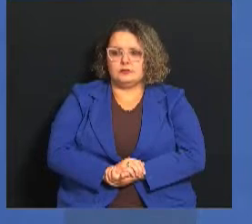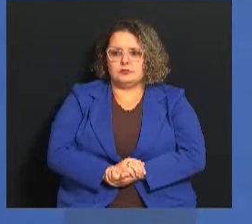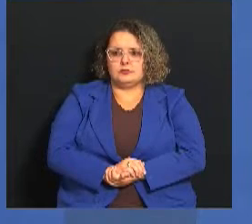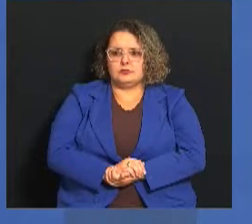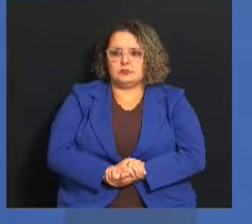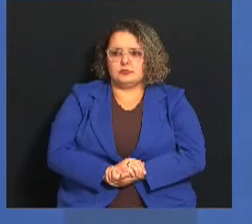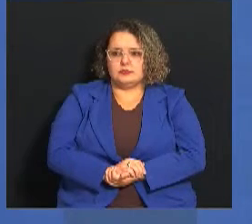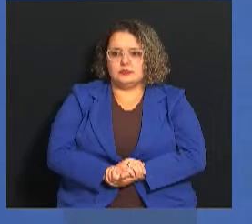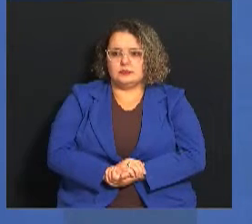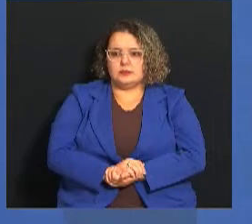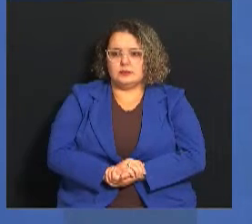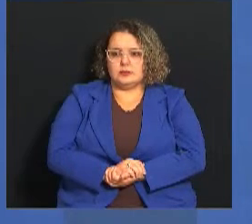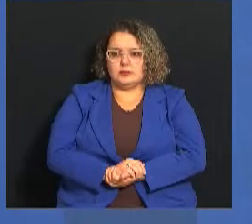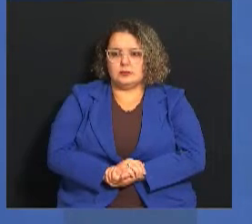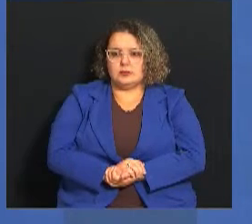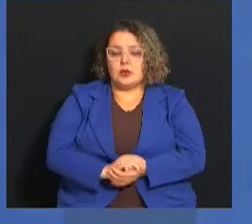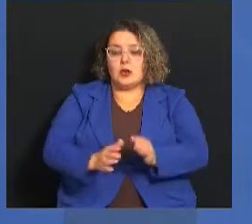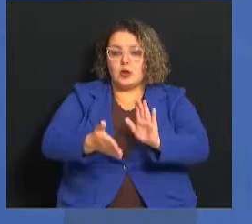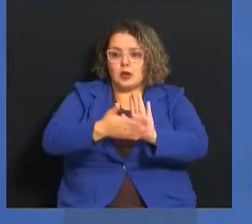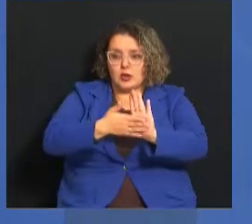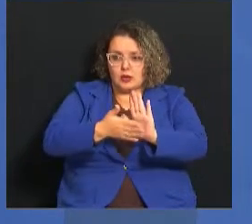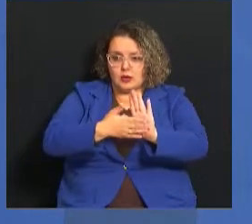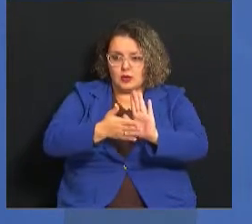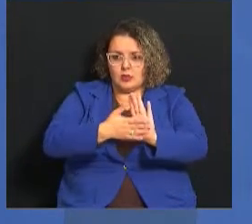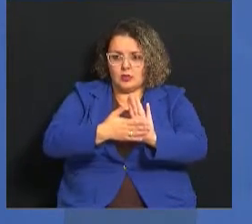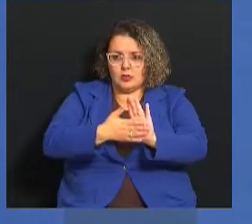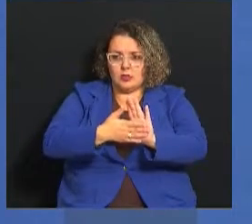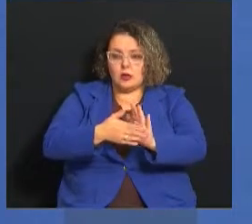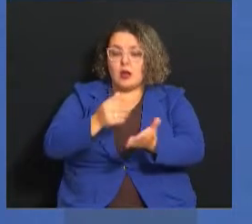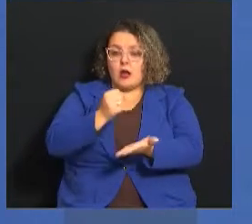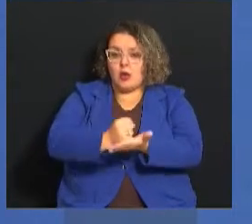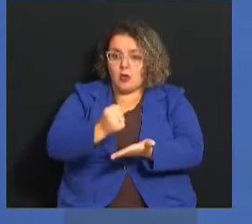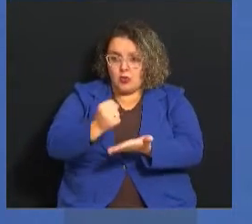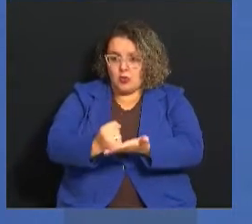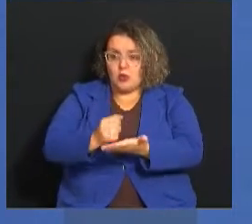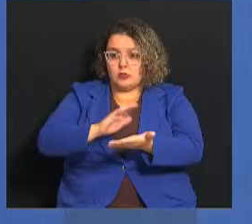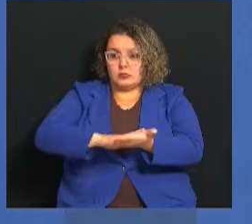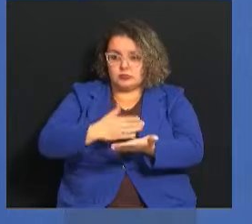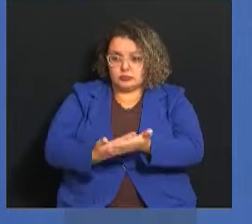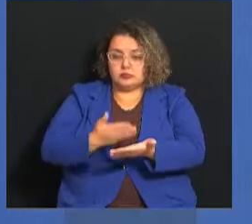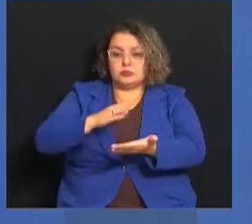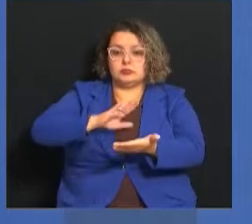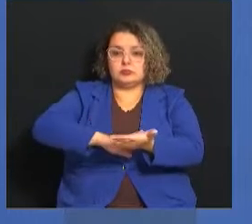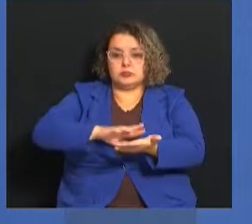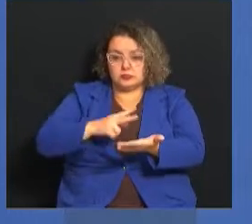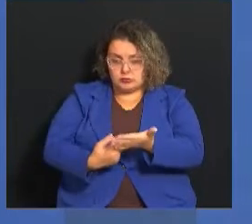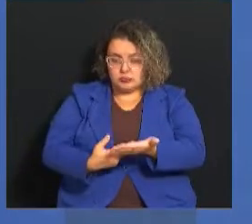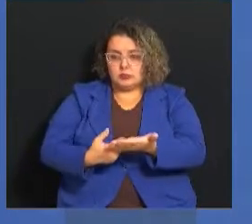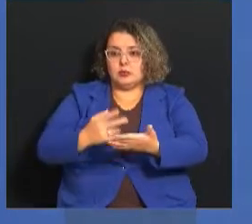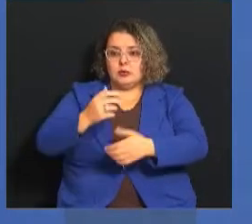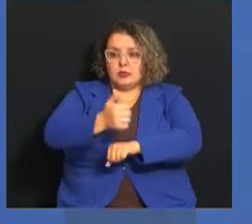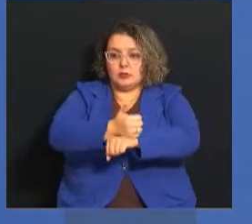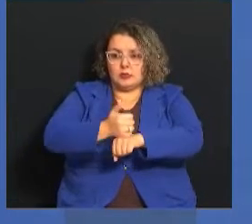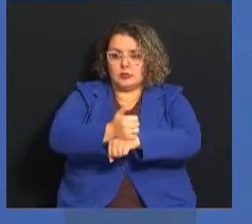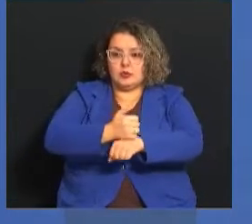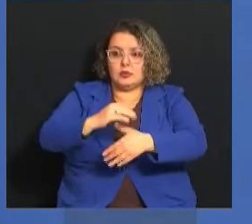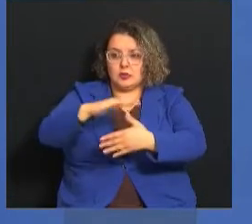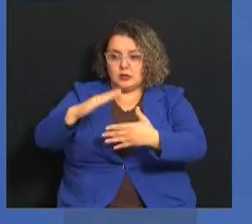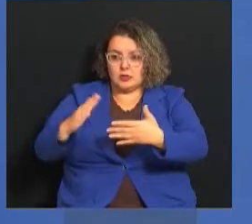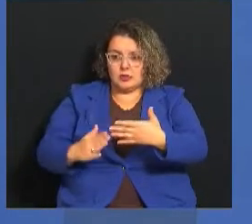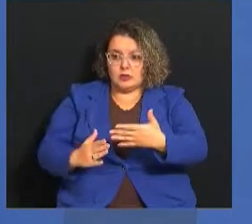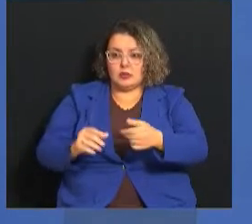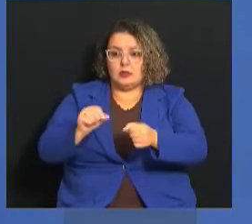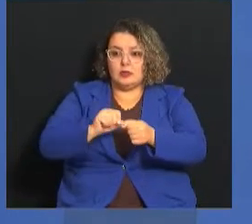E, de acordo com a proposta, a contratação dos tradutores profissionais de Libras deverá ser realizada pelos